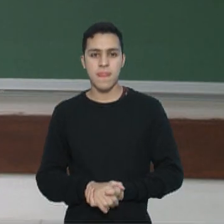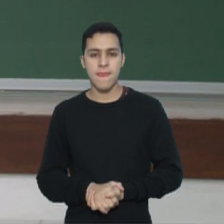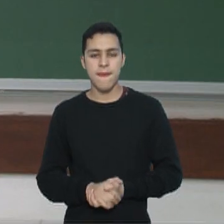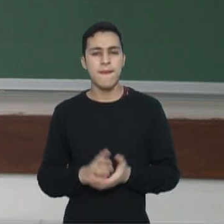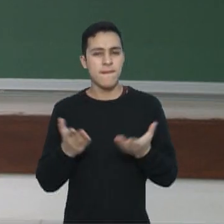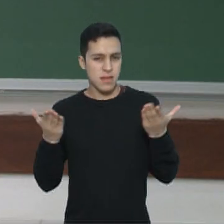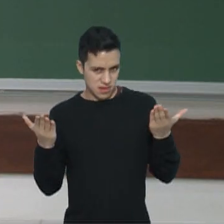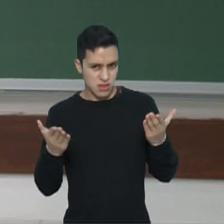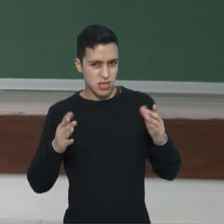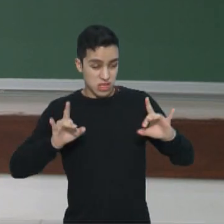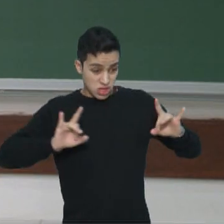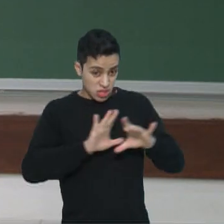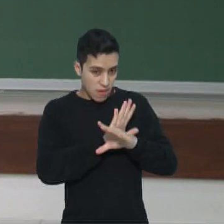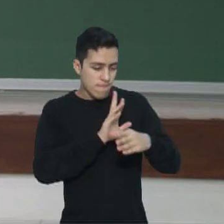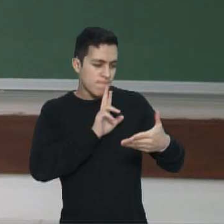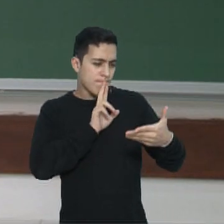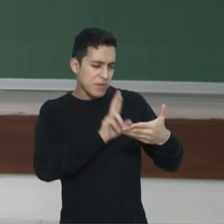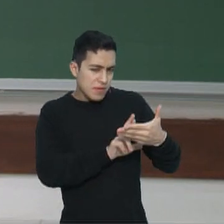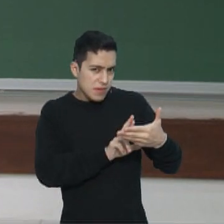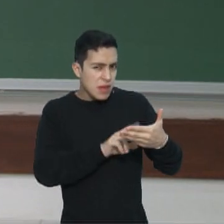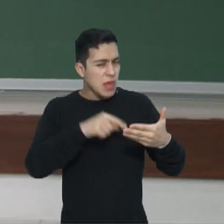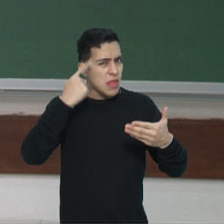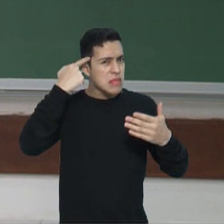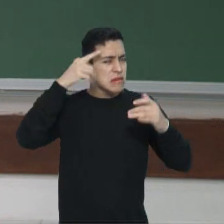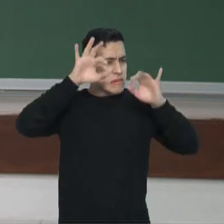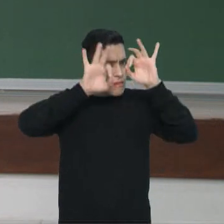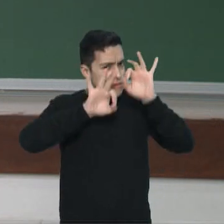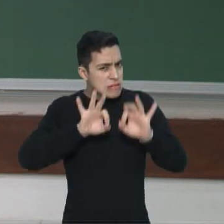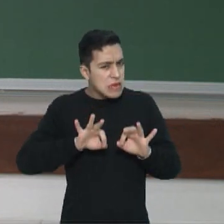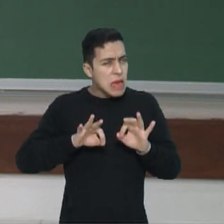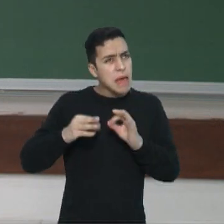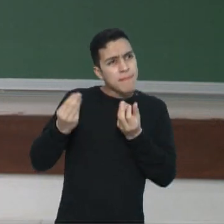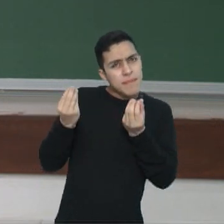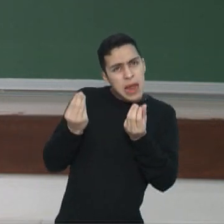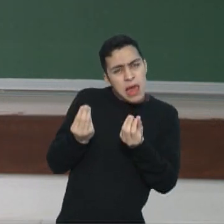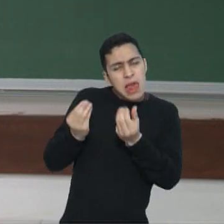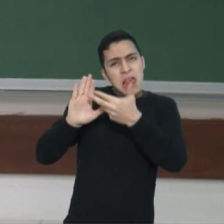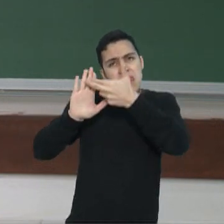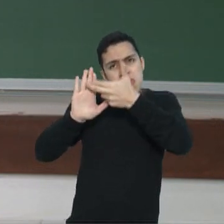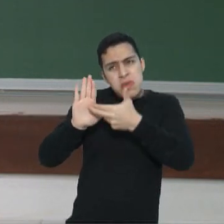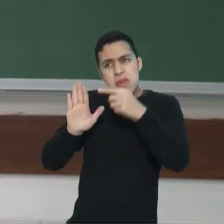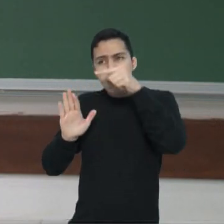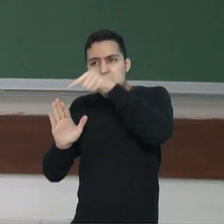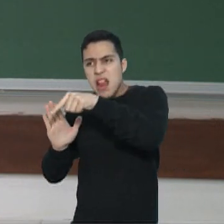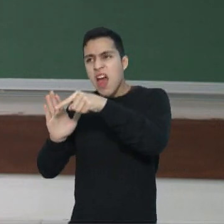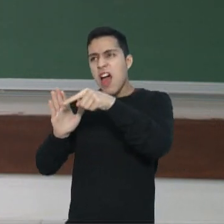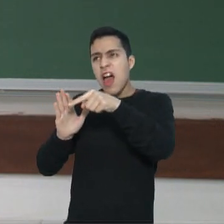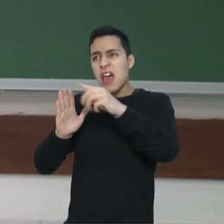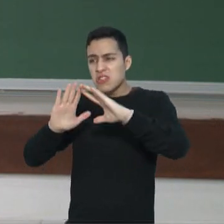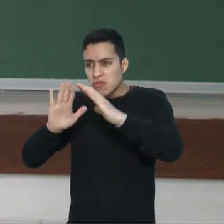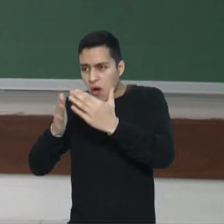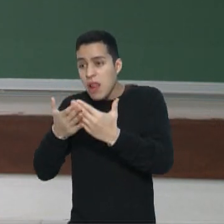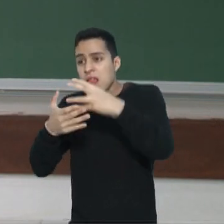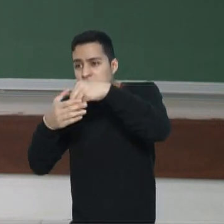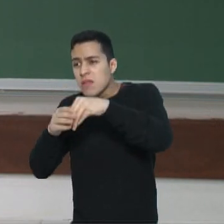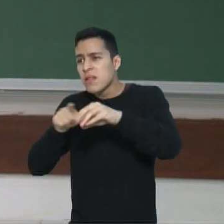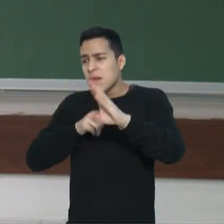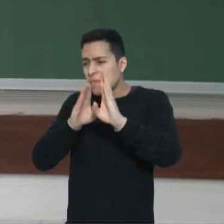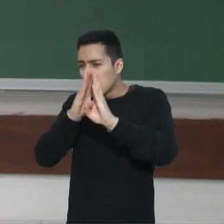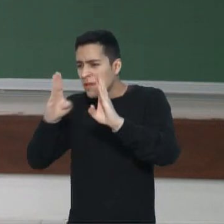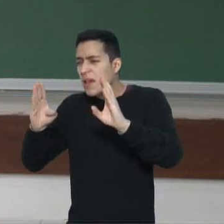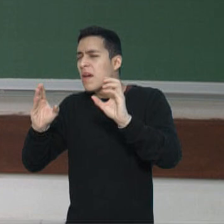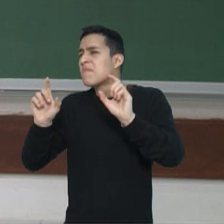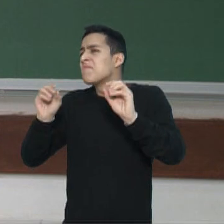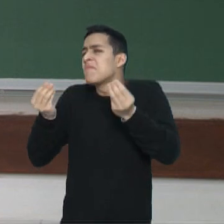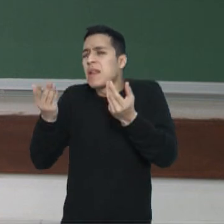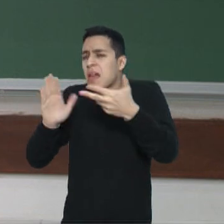Então, elaborou sua resposta, pensou no motivo de existir um regulamento para uma biblioteca escolar? Então, veja a nossa